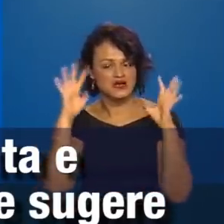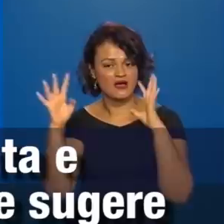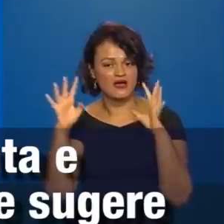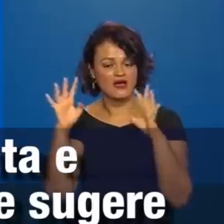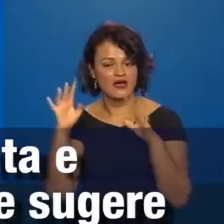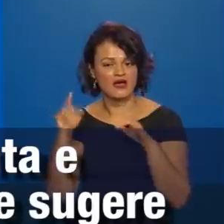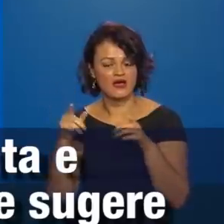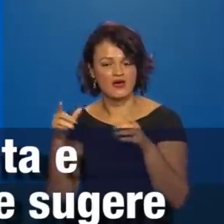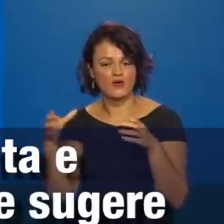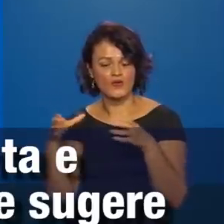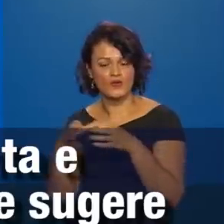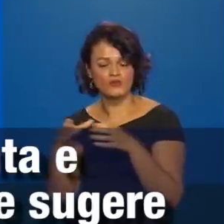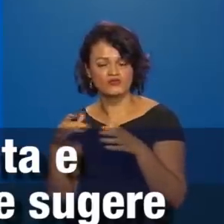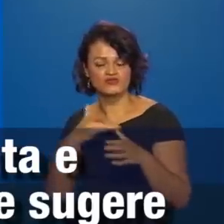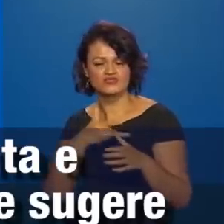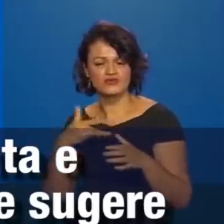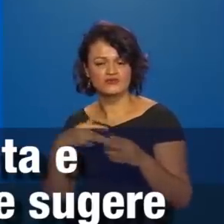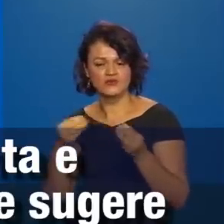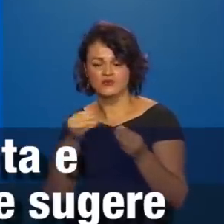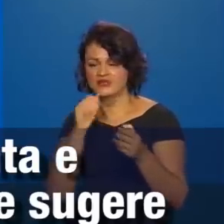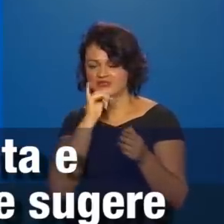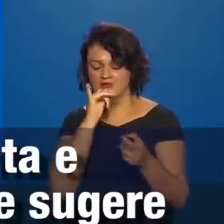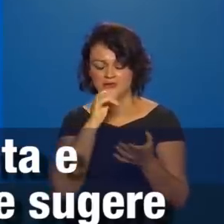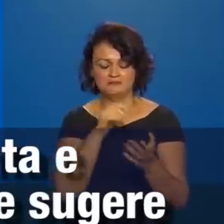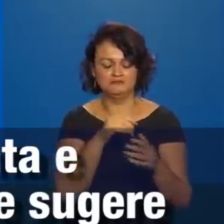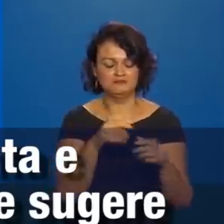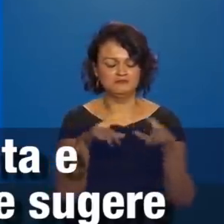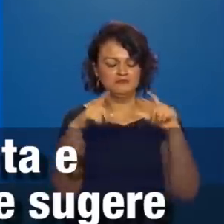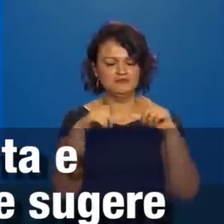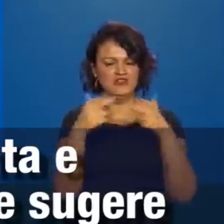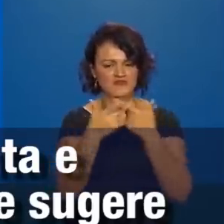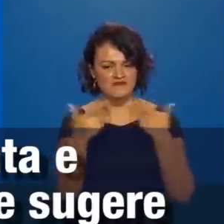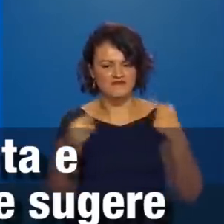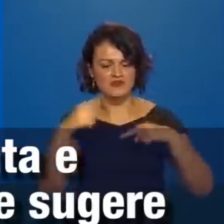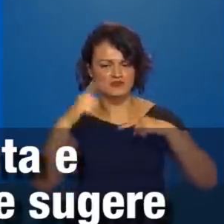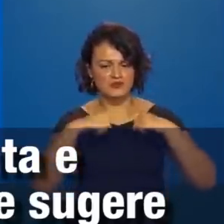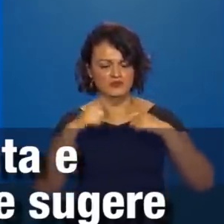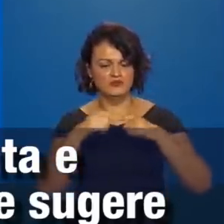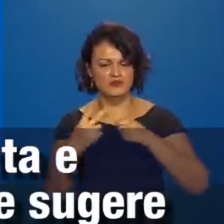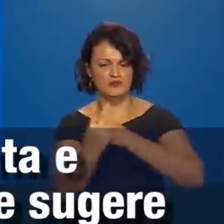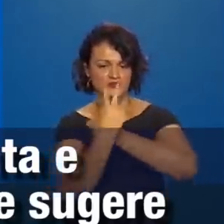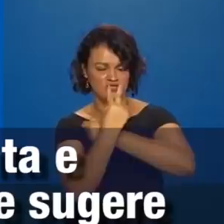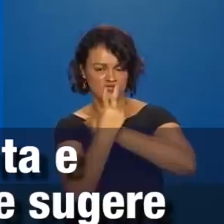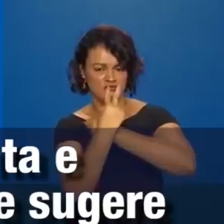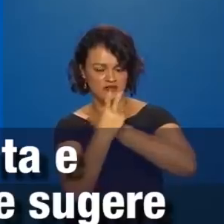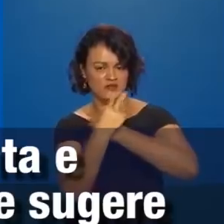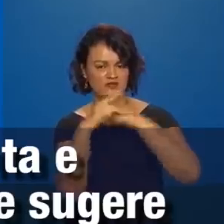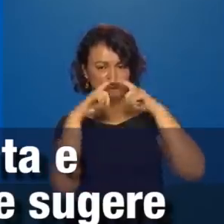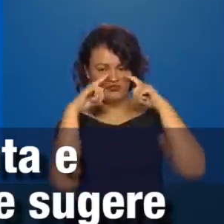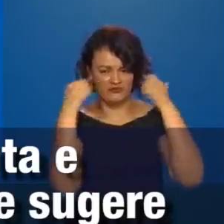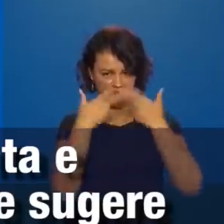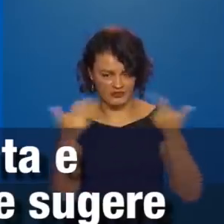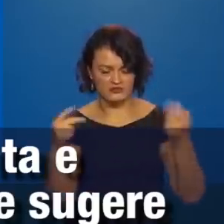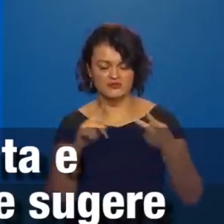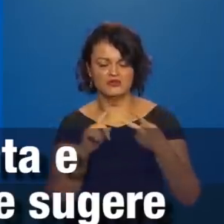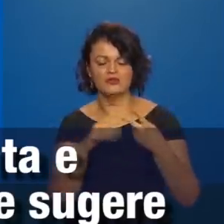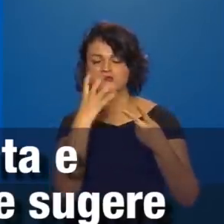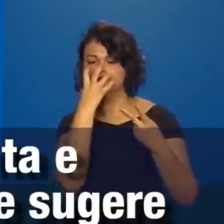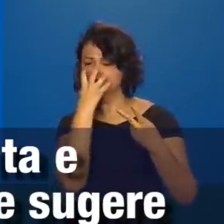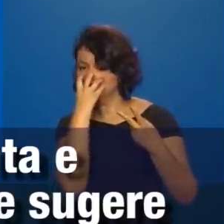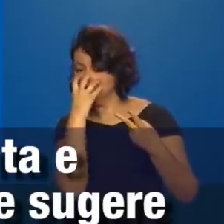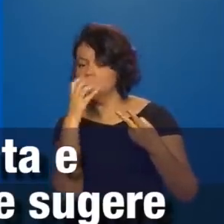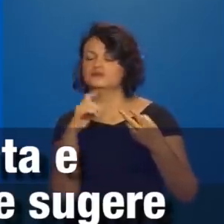condicionantes de saúde, quais são? Equipamentos de proteção individual, como você mesmo está usando, termos